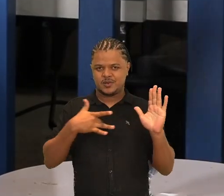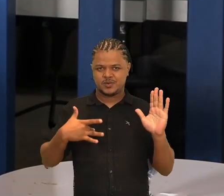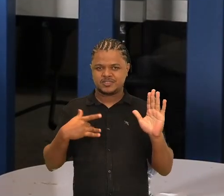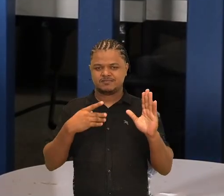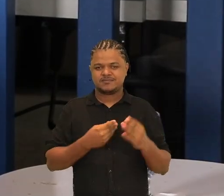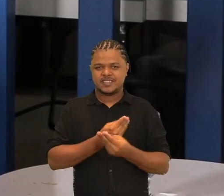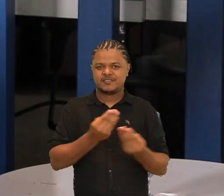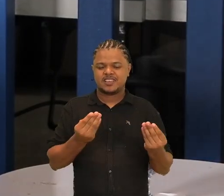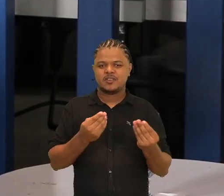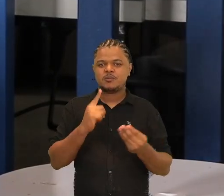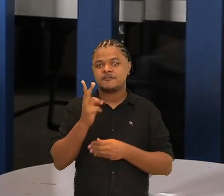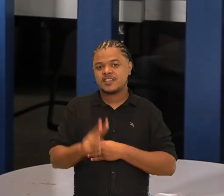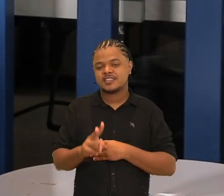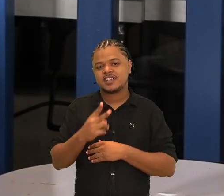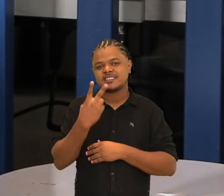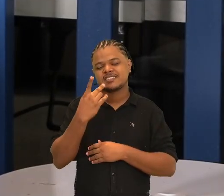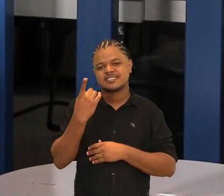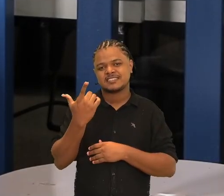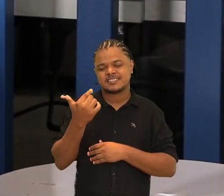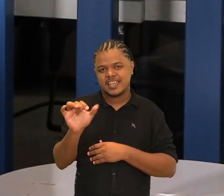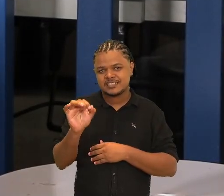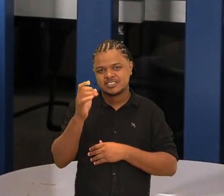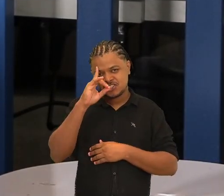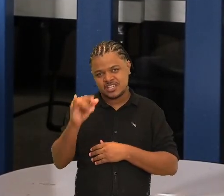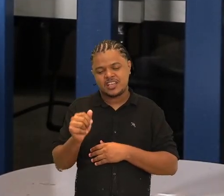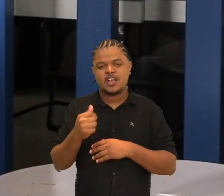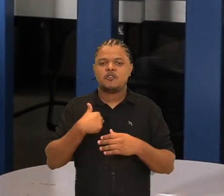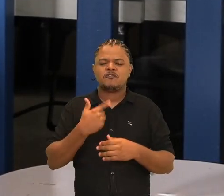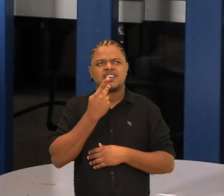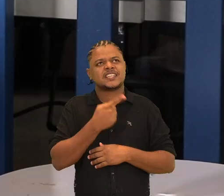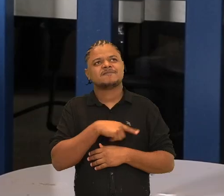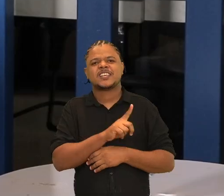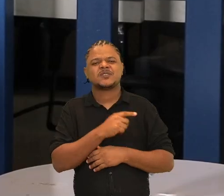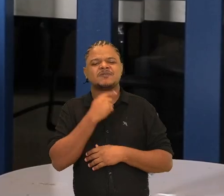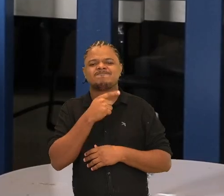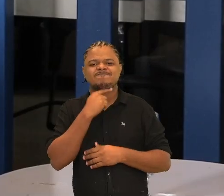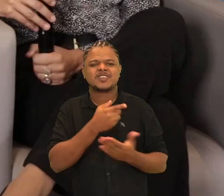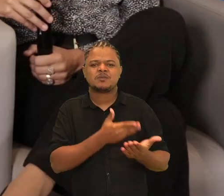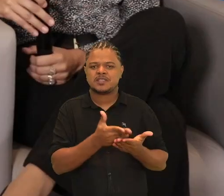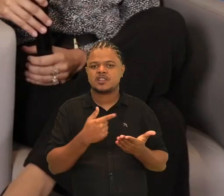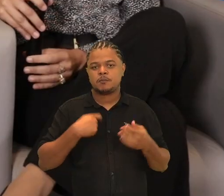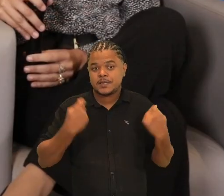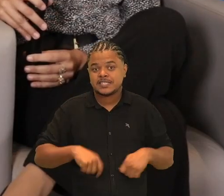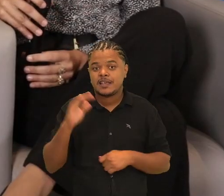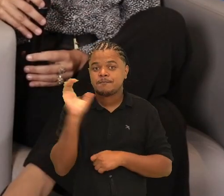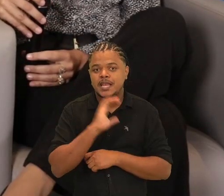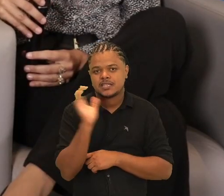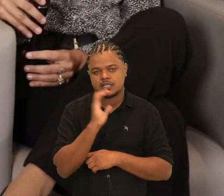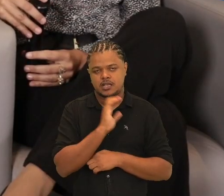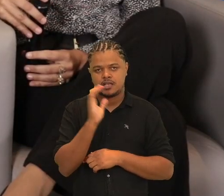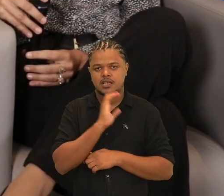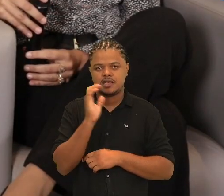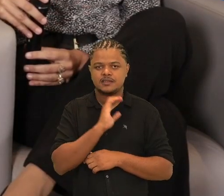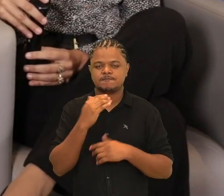10 dias, psicólogo uma vez por ali. Eu disse, não vai dar para começar por aqui. Eu tinha pressa, queria ver meu filho se desenvolver.